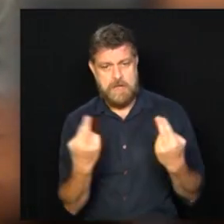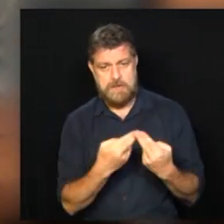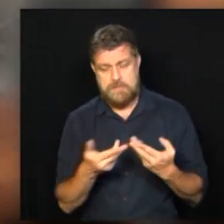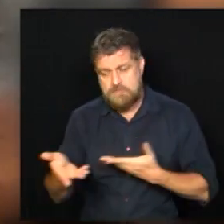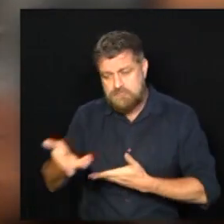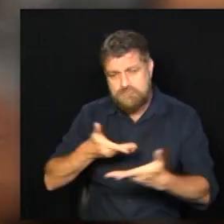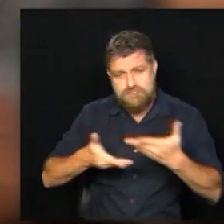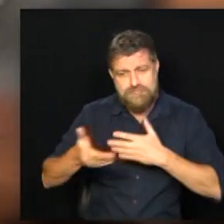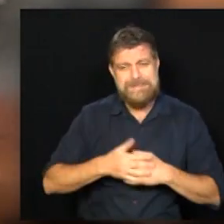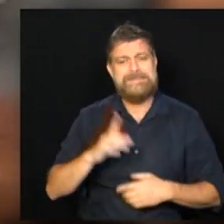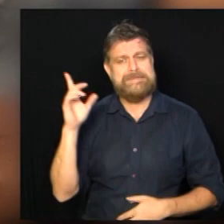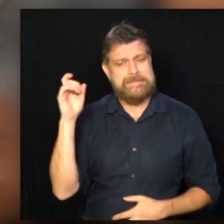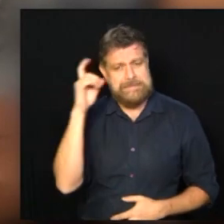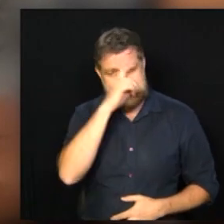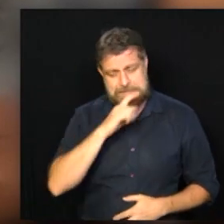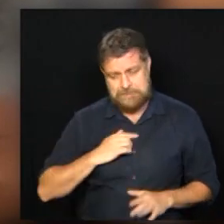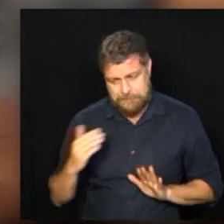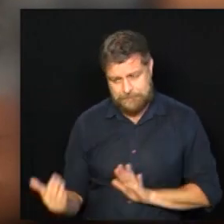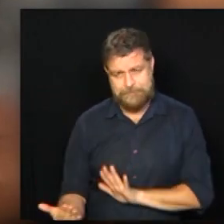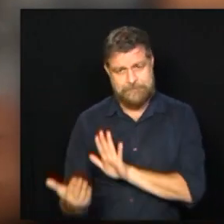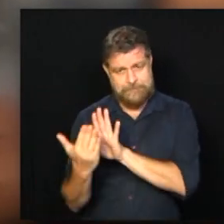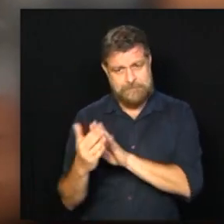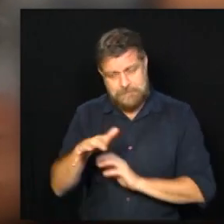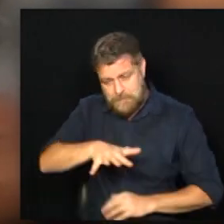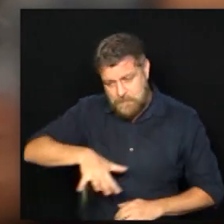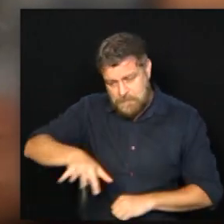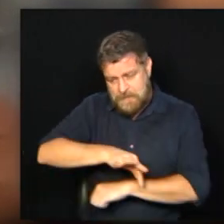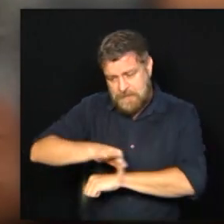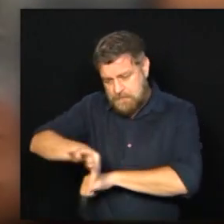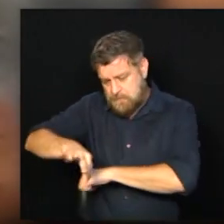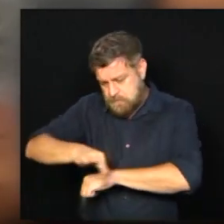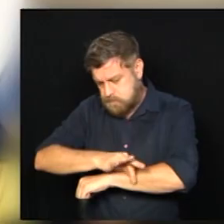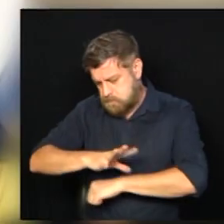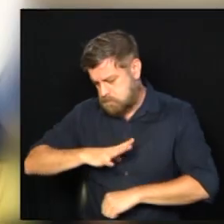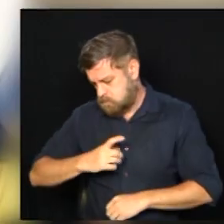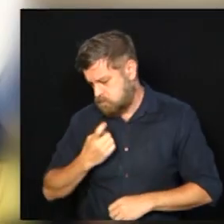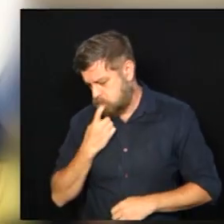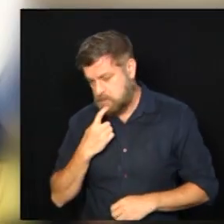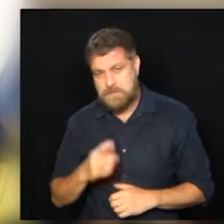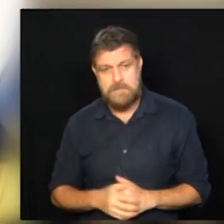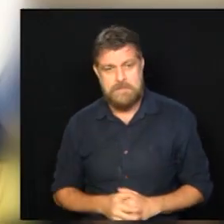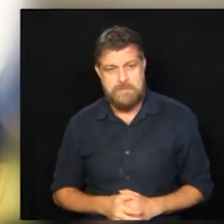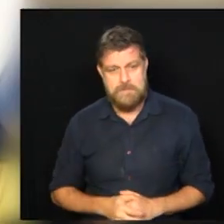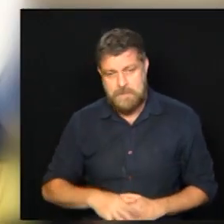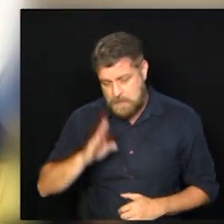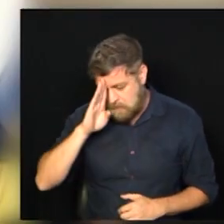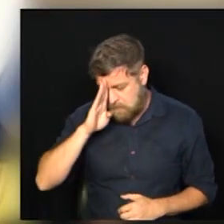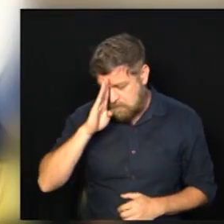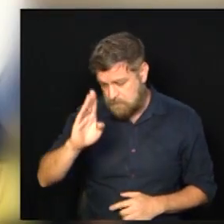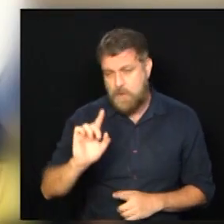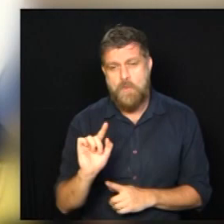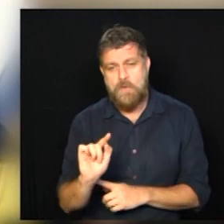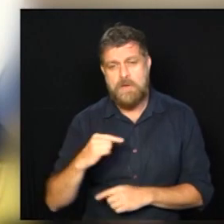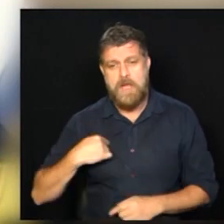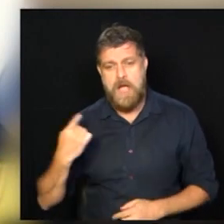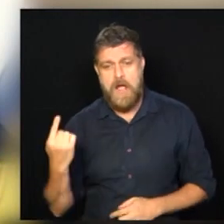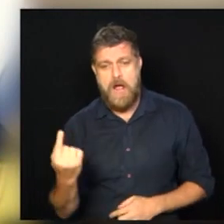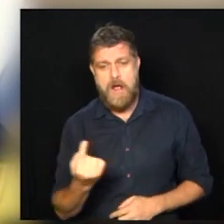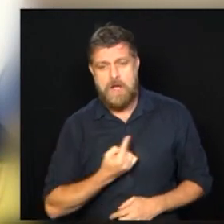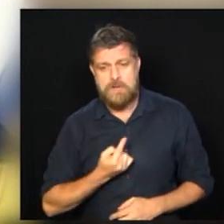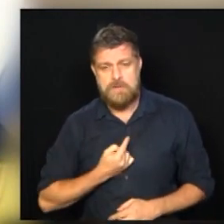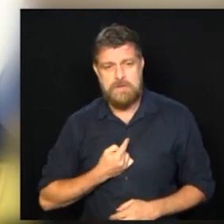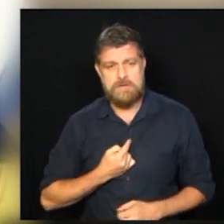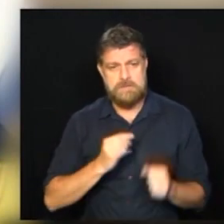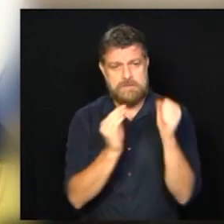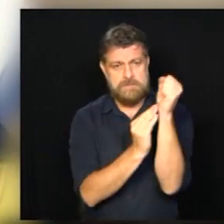compartilharam as dificuldades que enfrentam no setor no município de Campinas. O principal é que nós nos tornamos